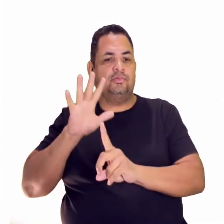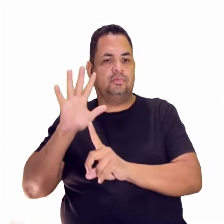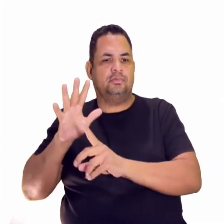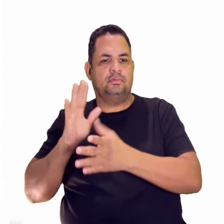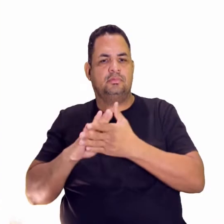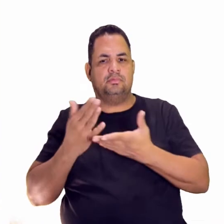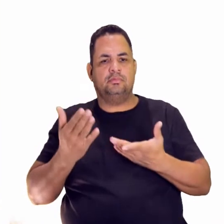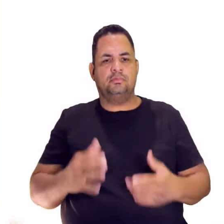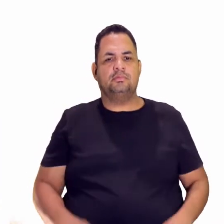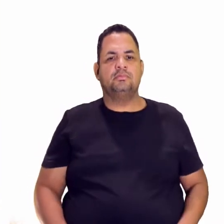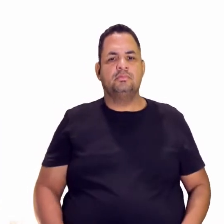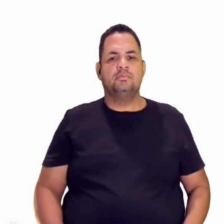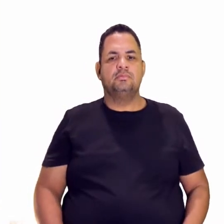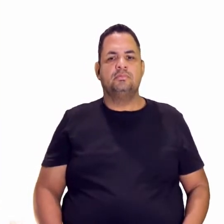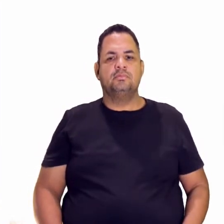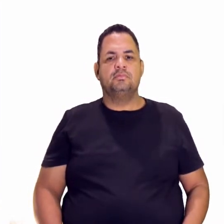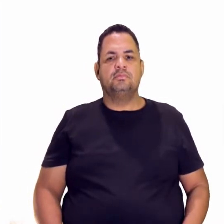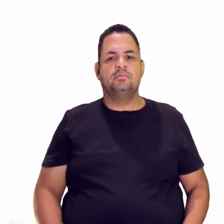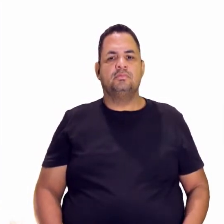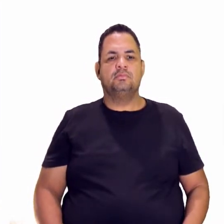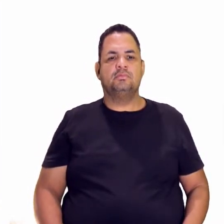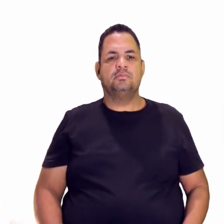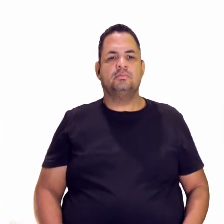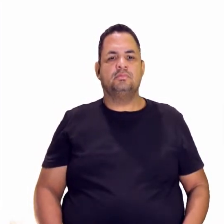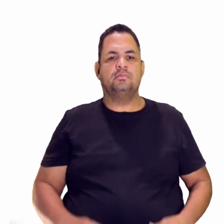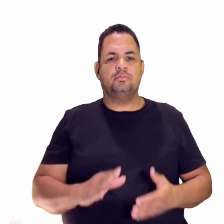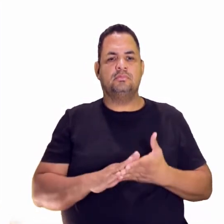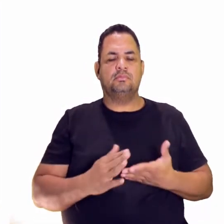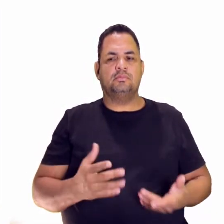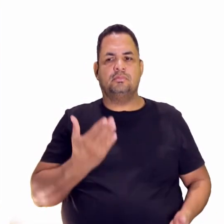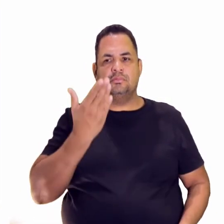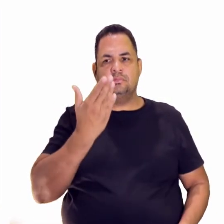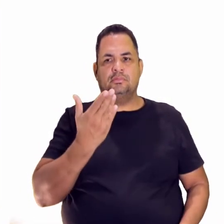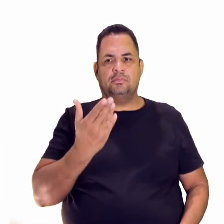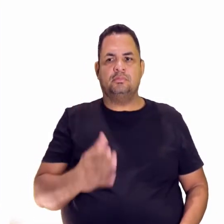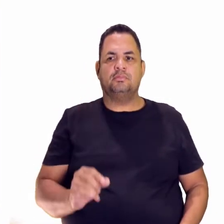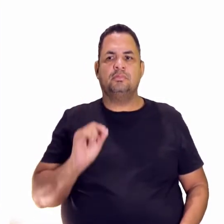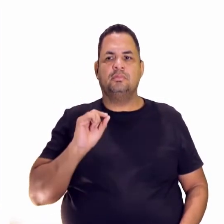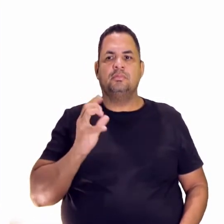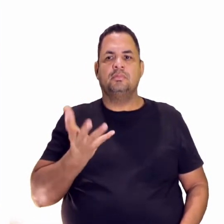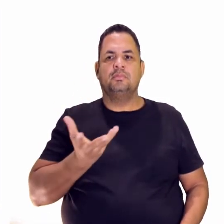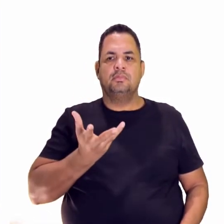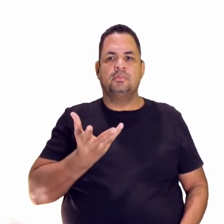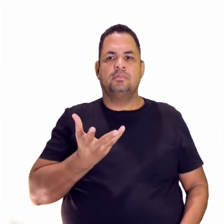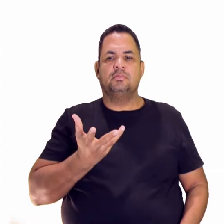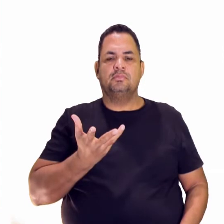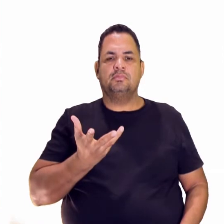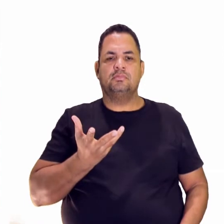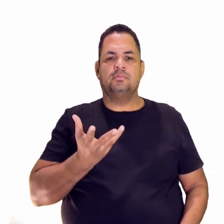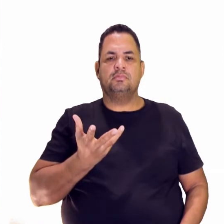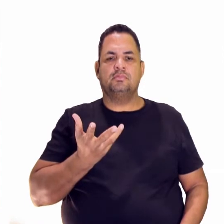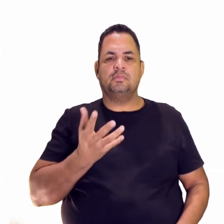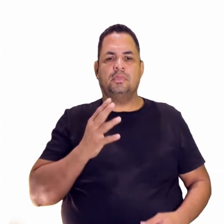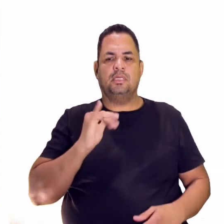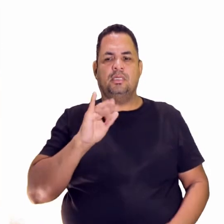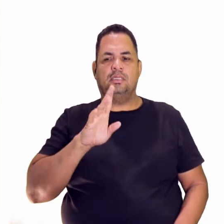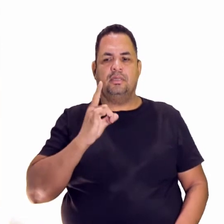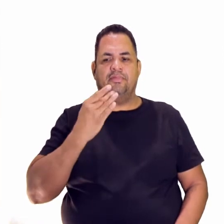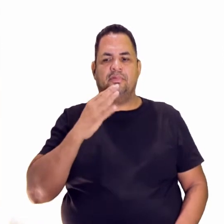Com obras de arte de grandes dimensões. Aliás, eu queria salientar também que a